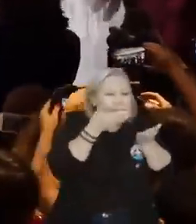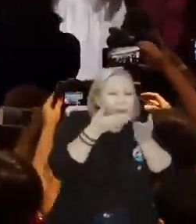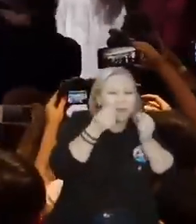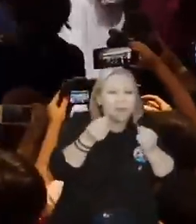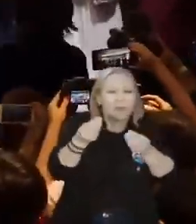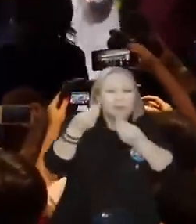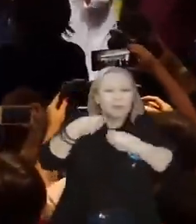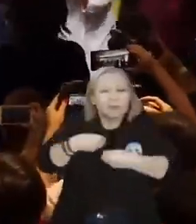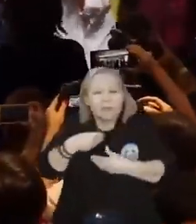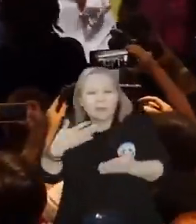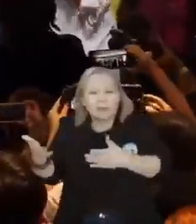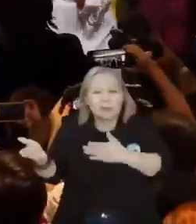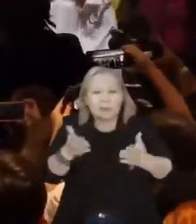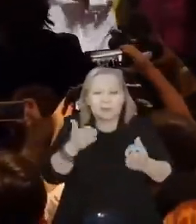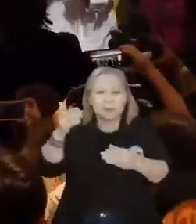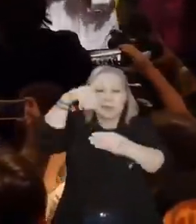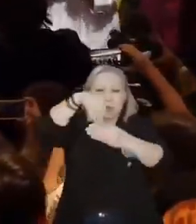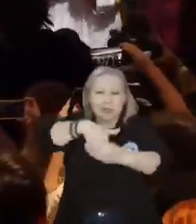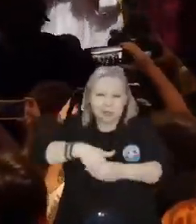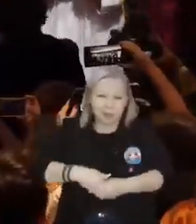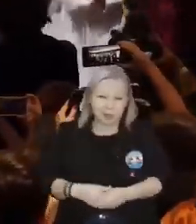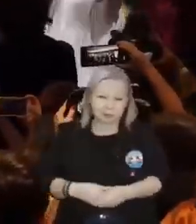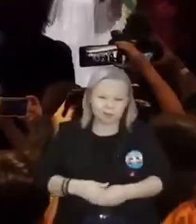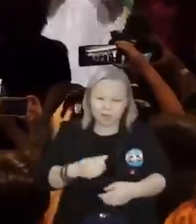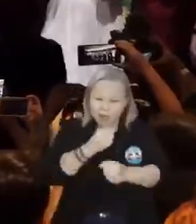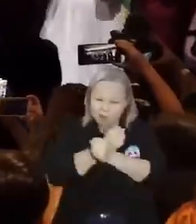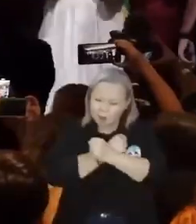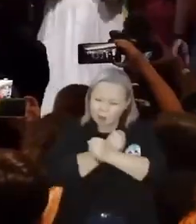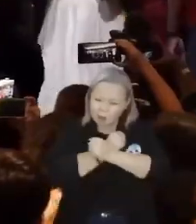eleitoral. Um abraço de coração, companheiros.